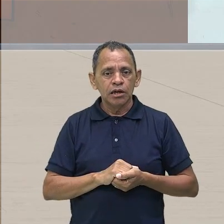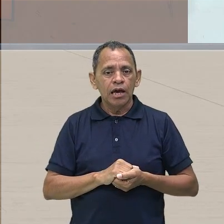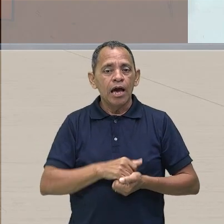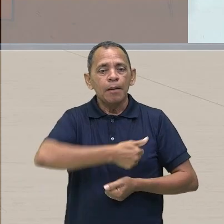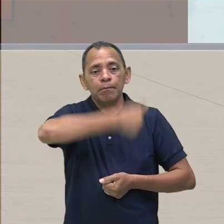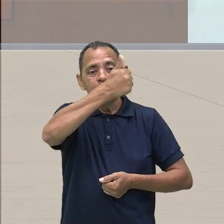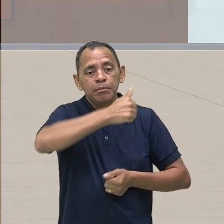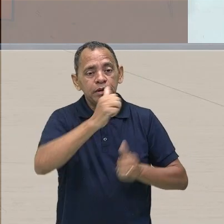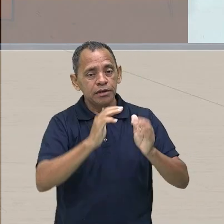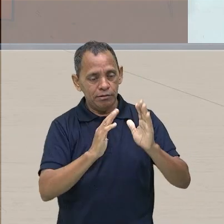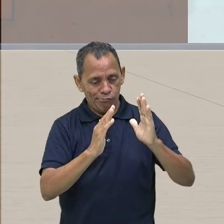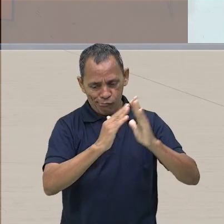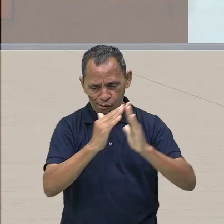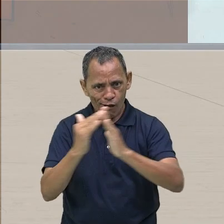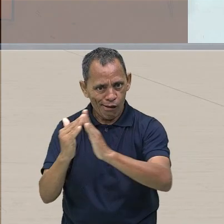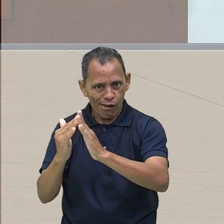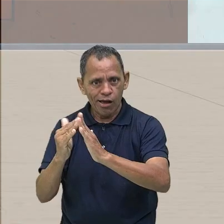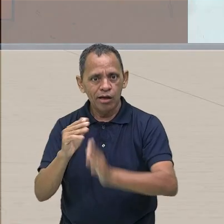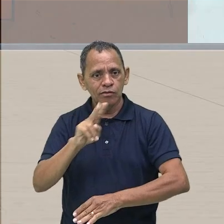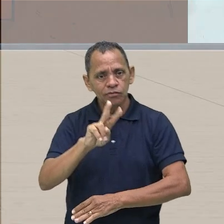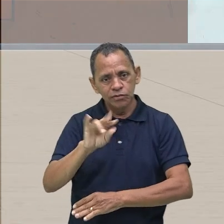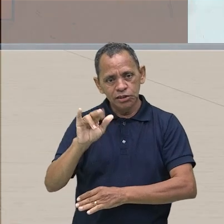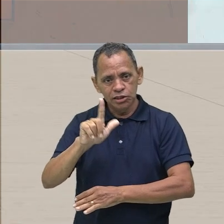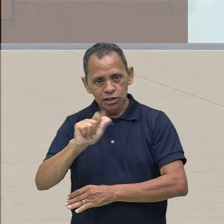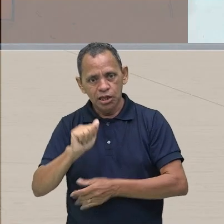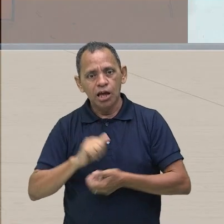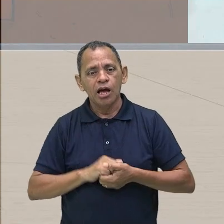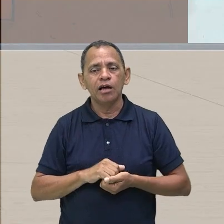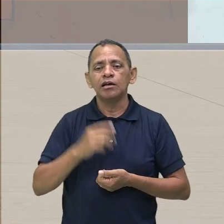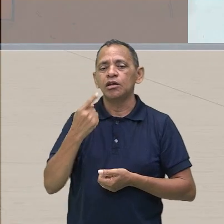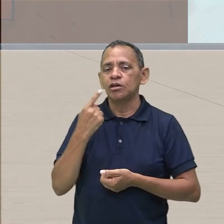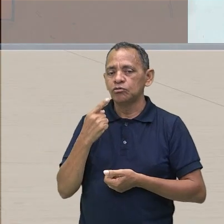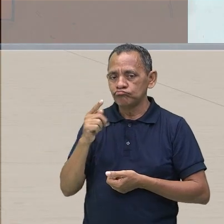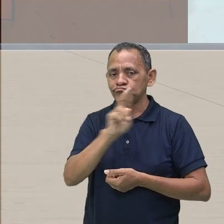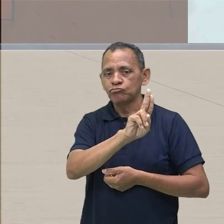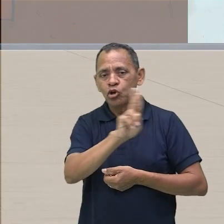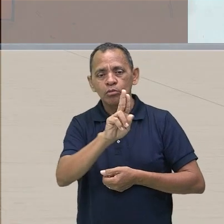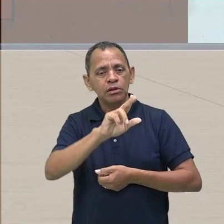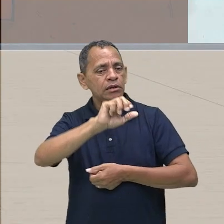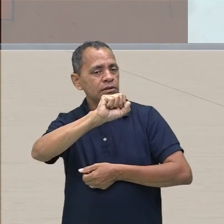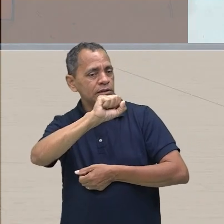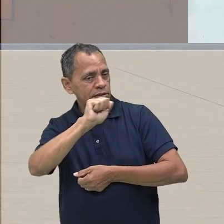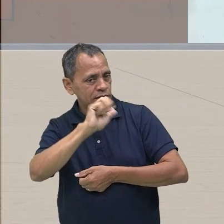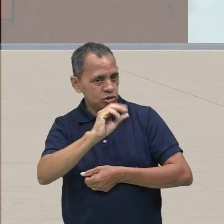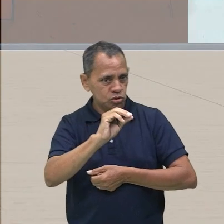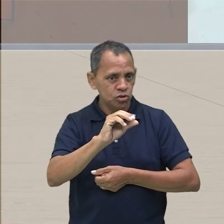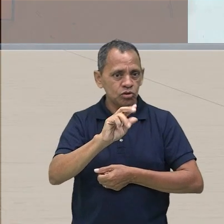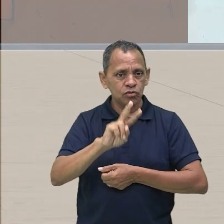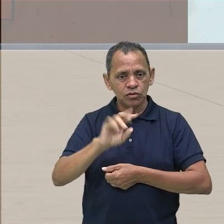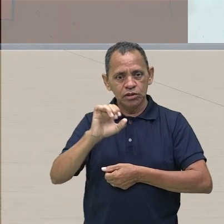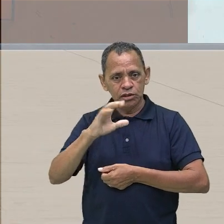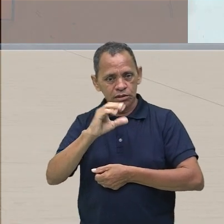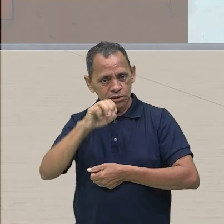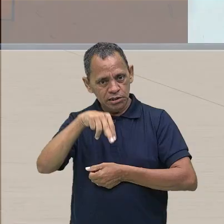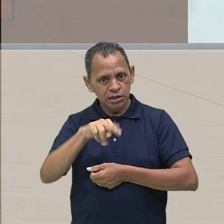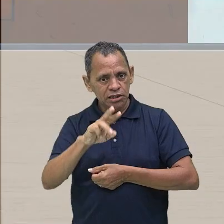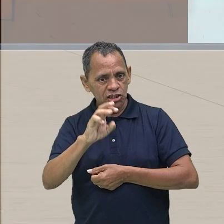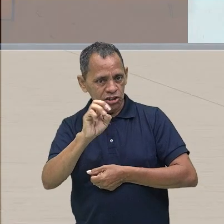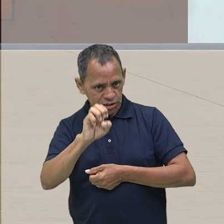vila criada no Brasil foi São Vicente, né, no litoral brasileiro, ali no período